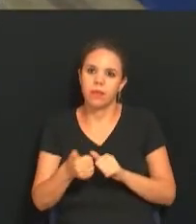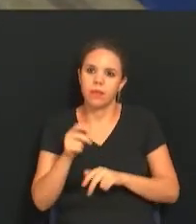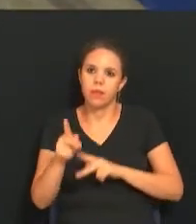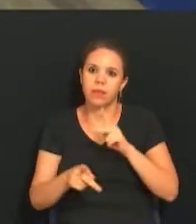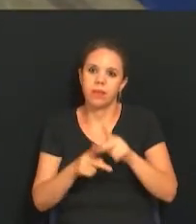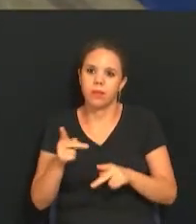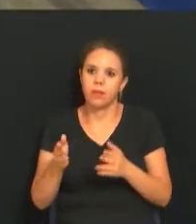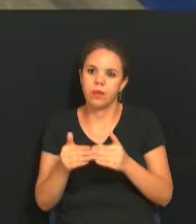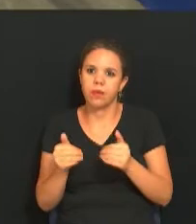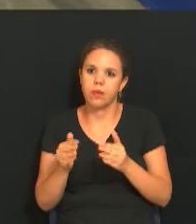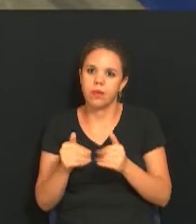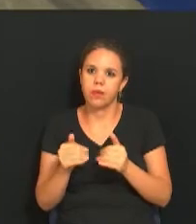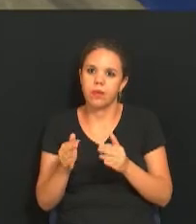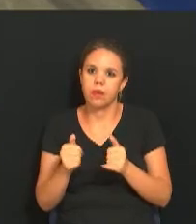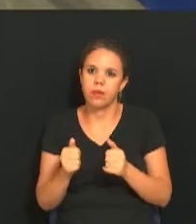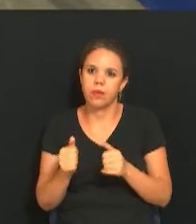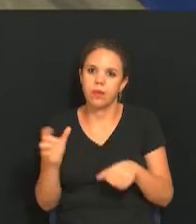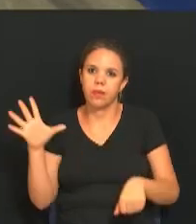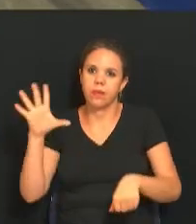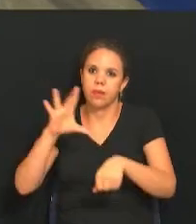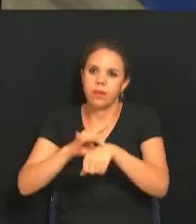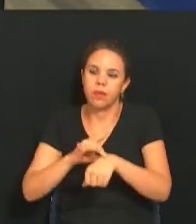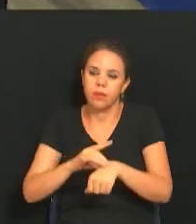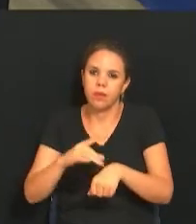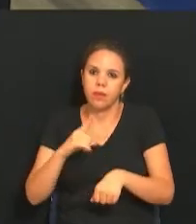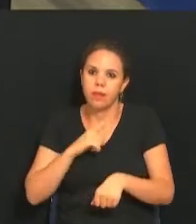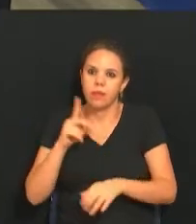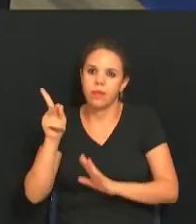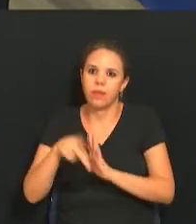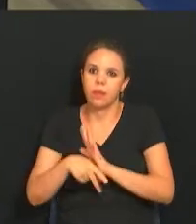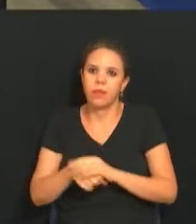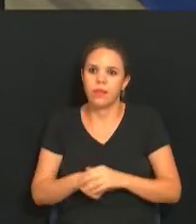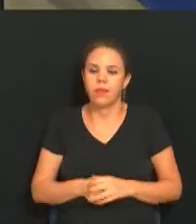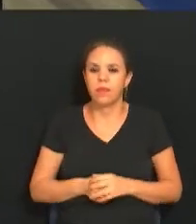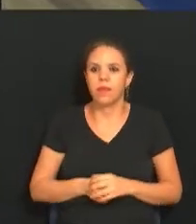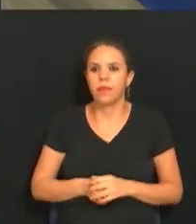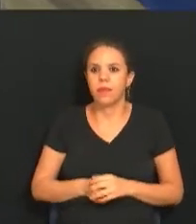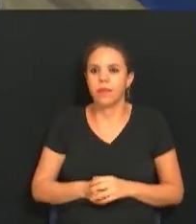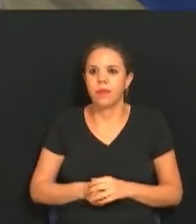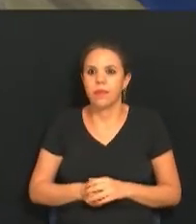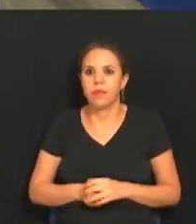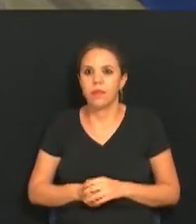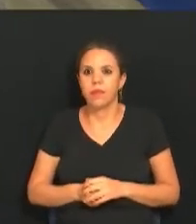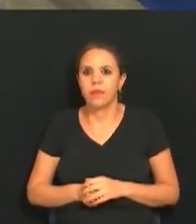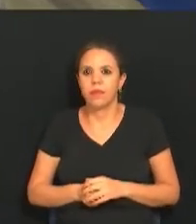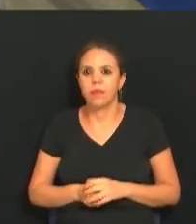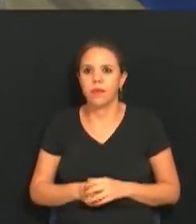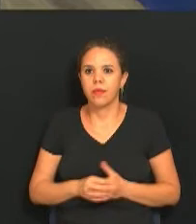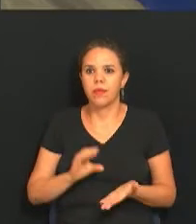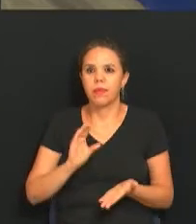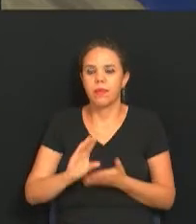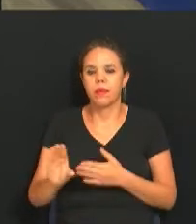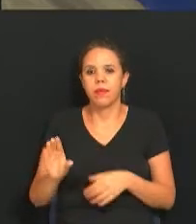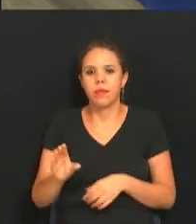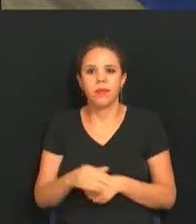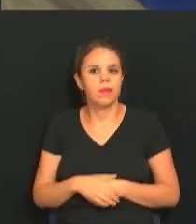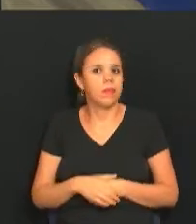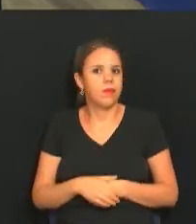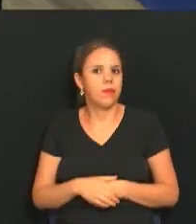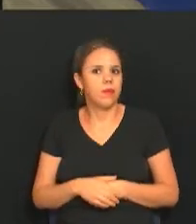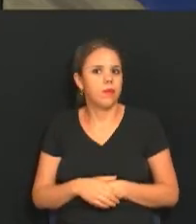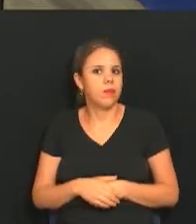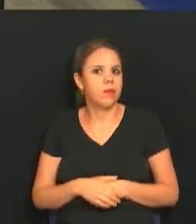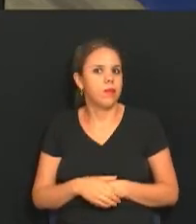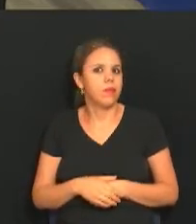também pede muito é segurança. O senhor também tem esse projeto, né, que destina aí a aplicação de blindagem balística